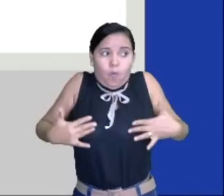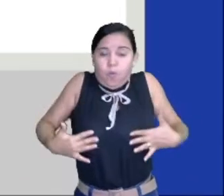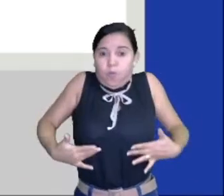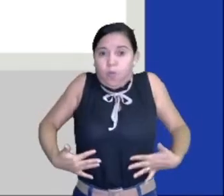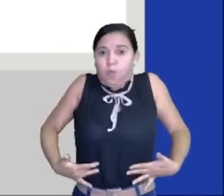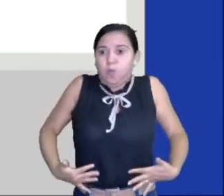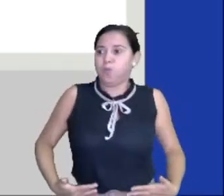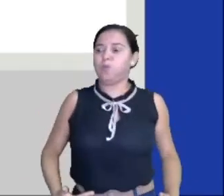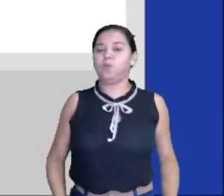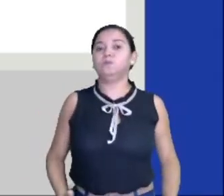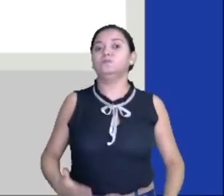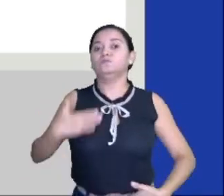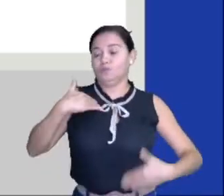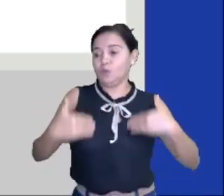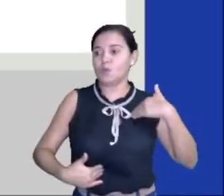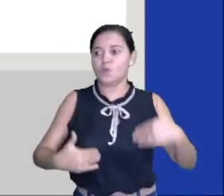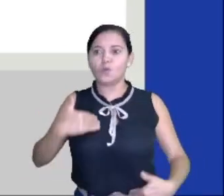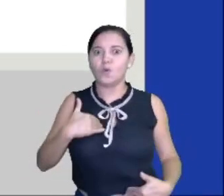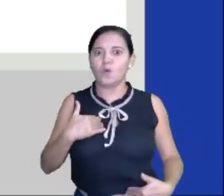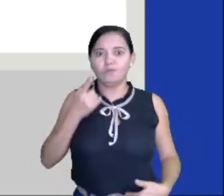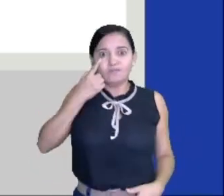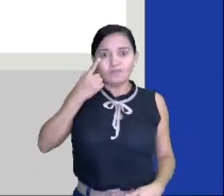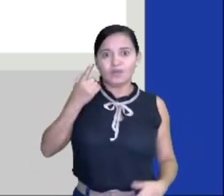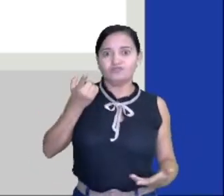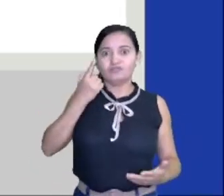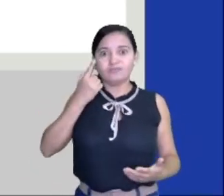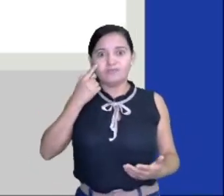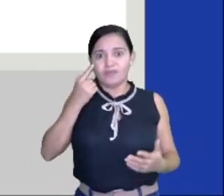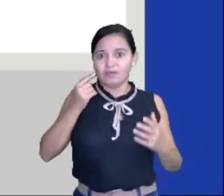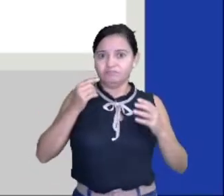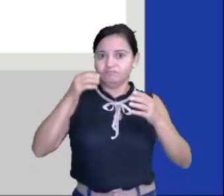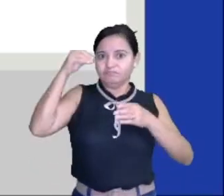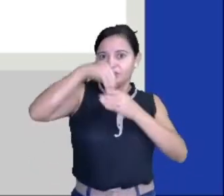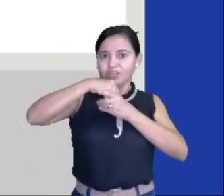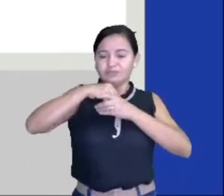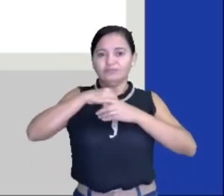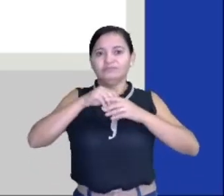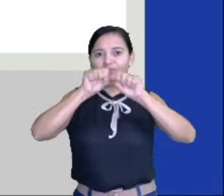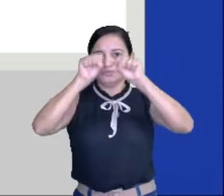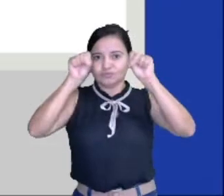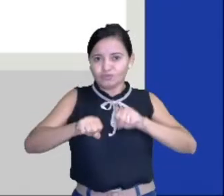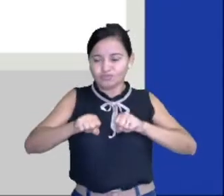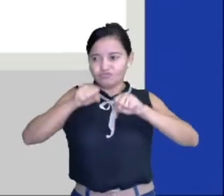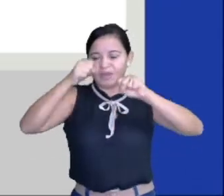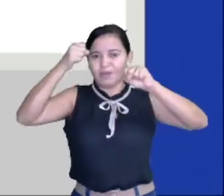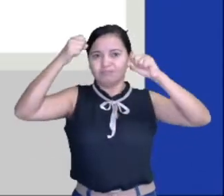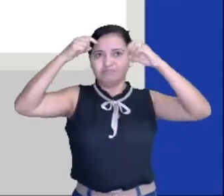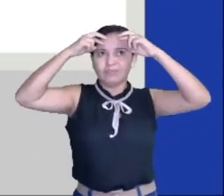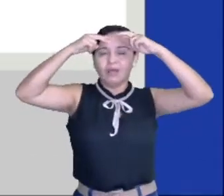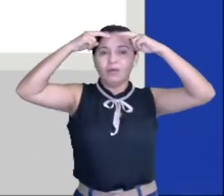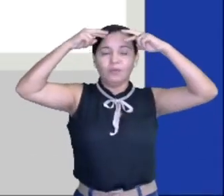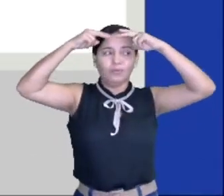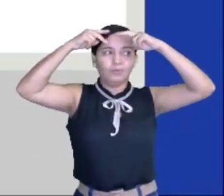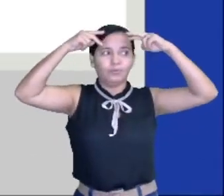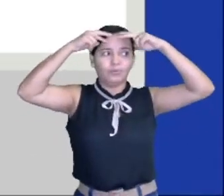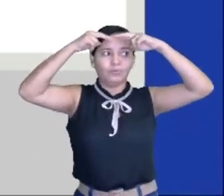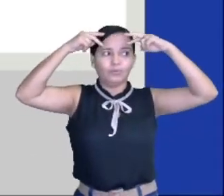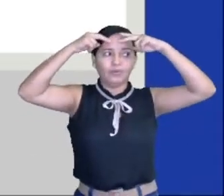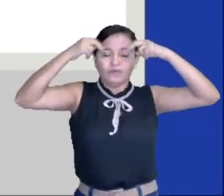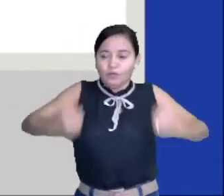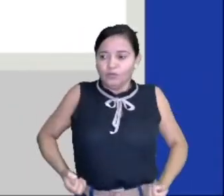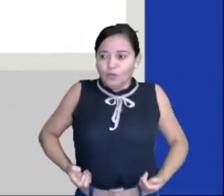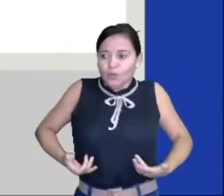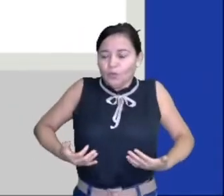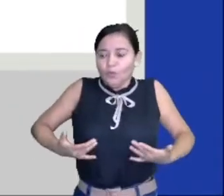Veremos isso com mais detalhes quando falarmos do sistema nervoso. Então, nessa coluna vertebral ela possui